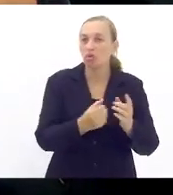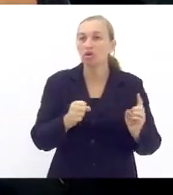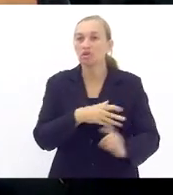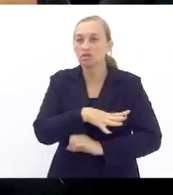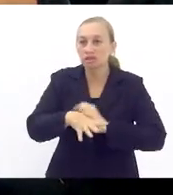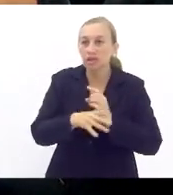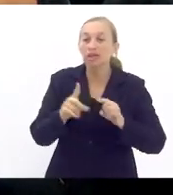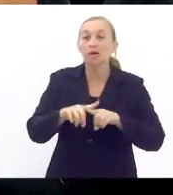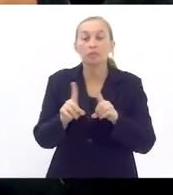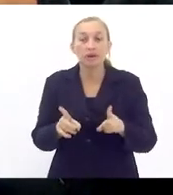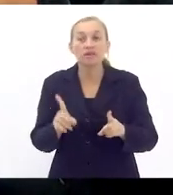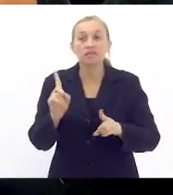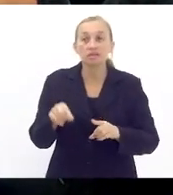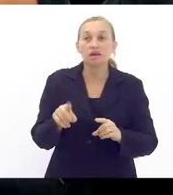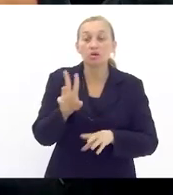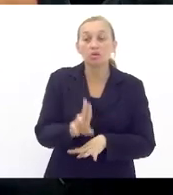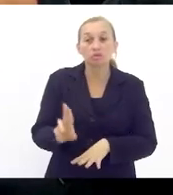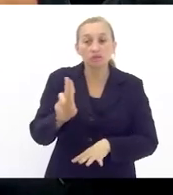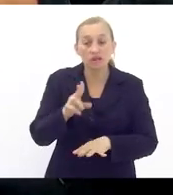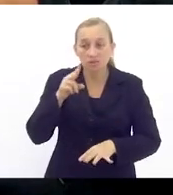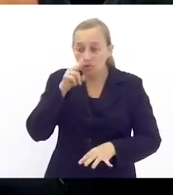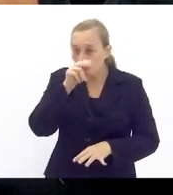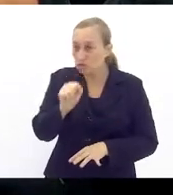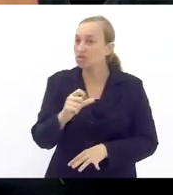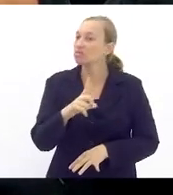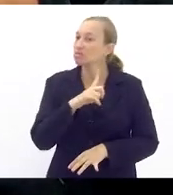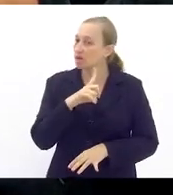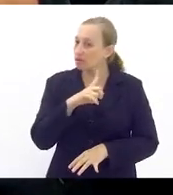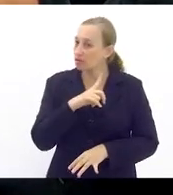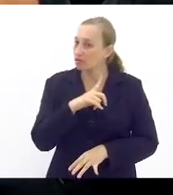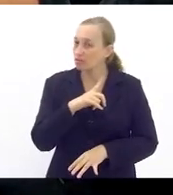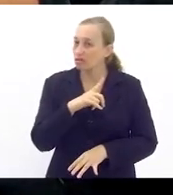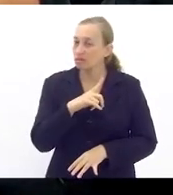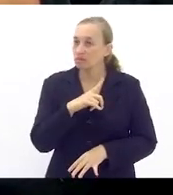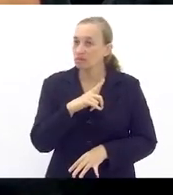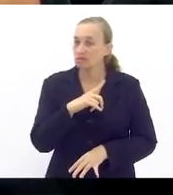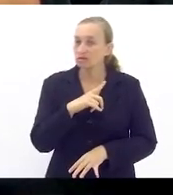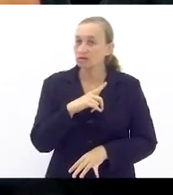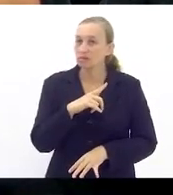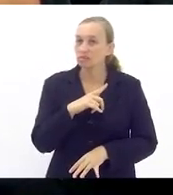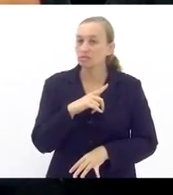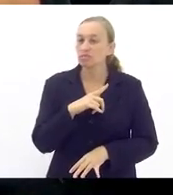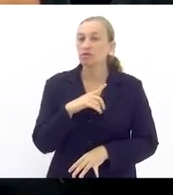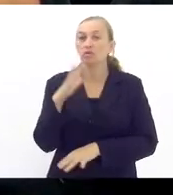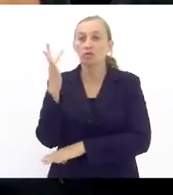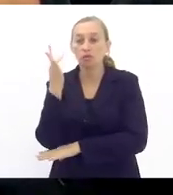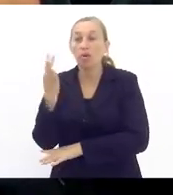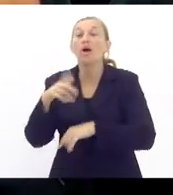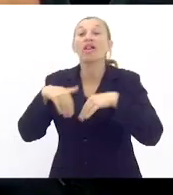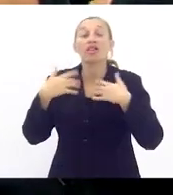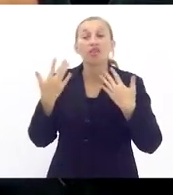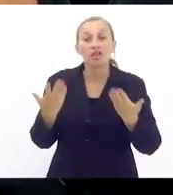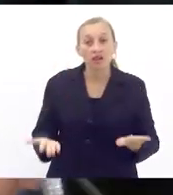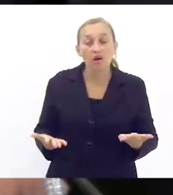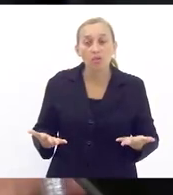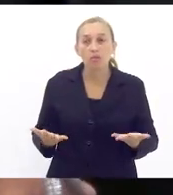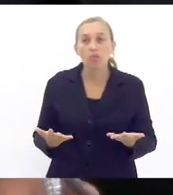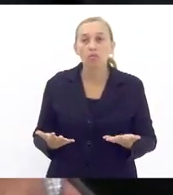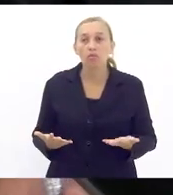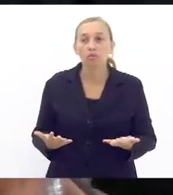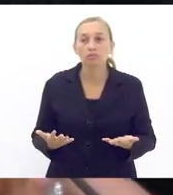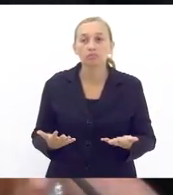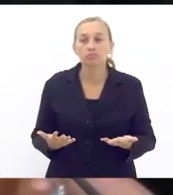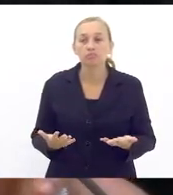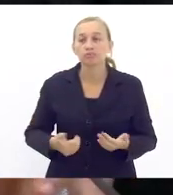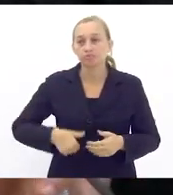mas é um instrumento que tem força força legal força formal então o que que eu quero